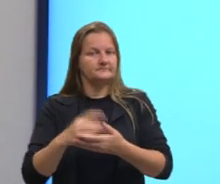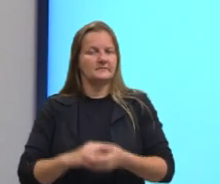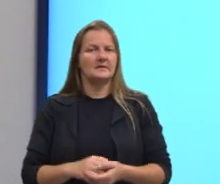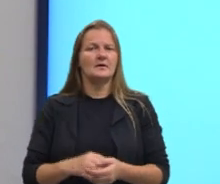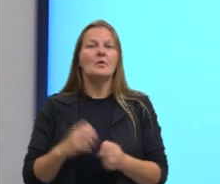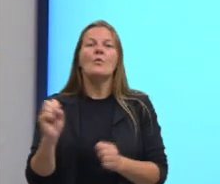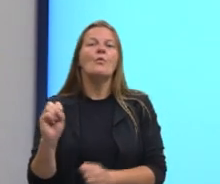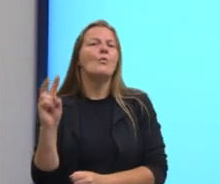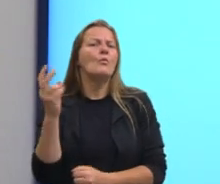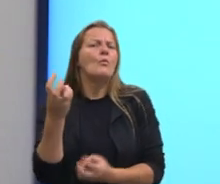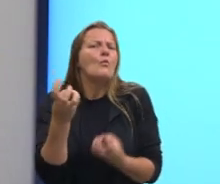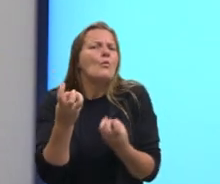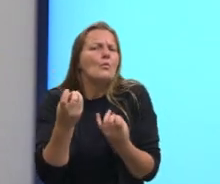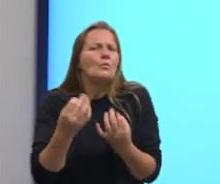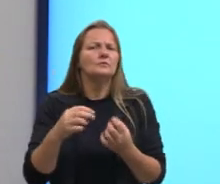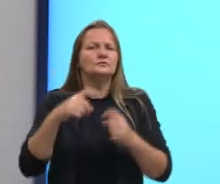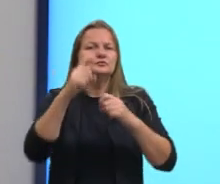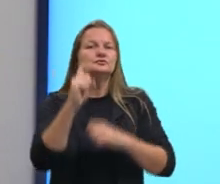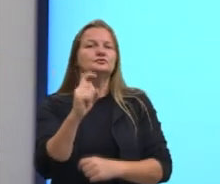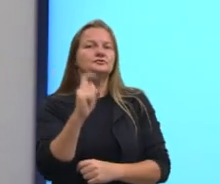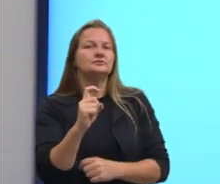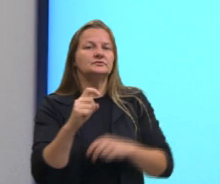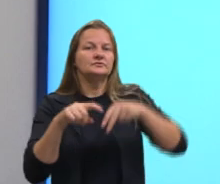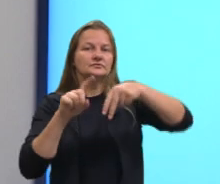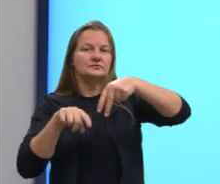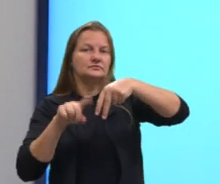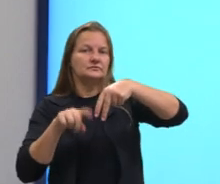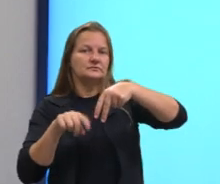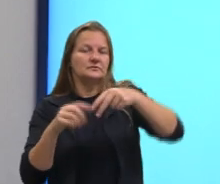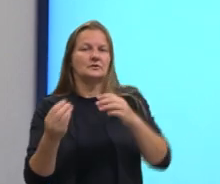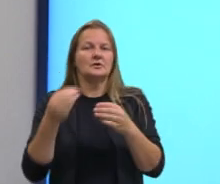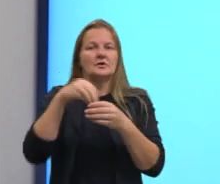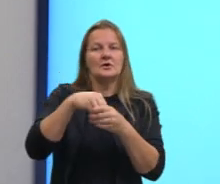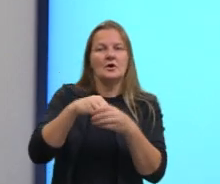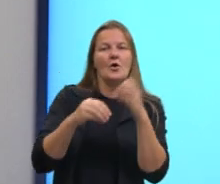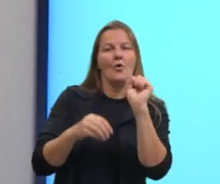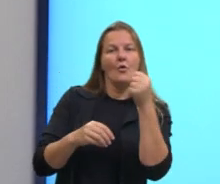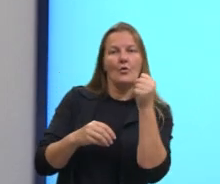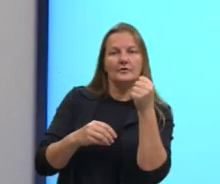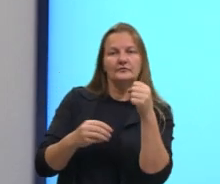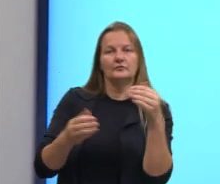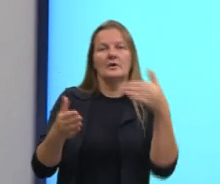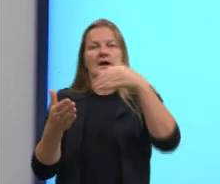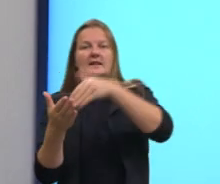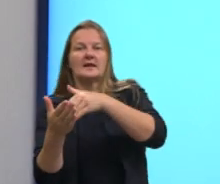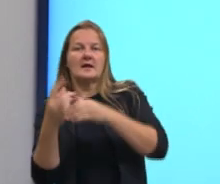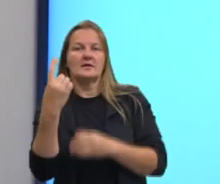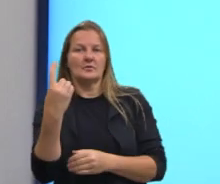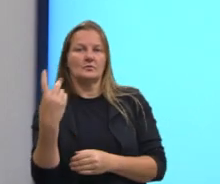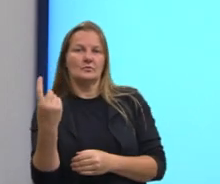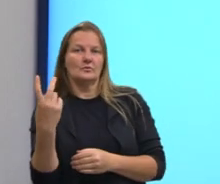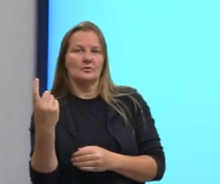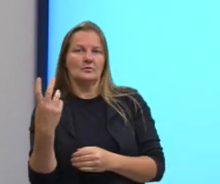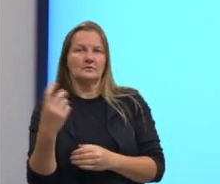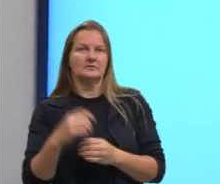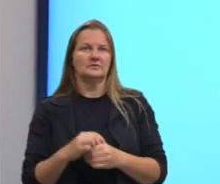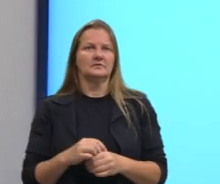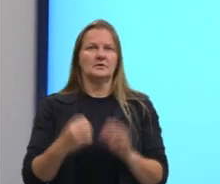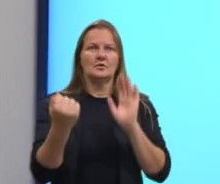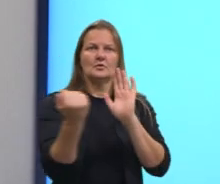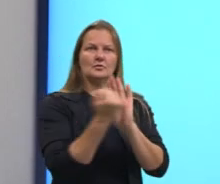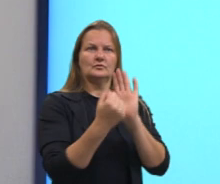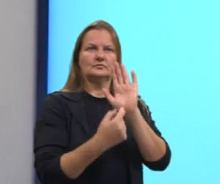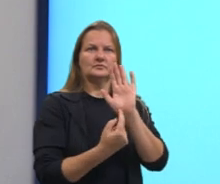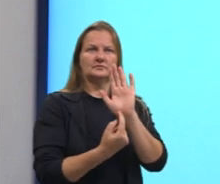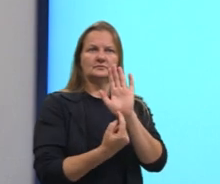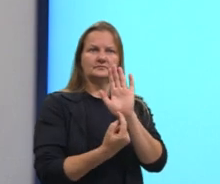que pertence ao conjunto dos naturais estão entre 8 e 12 e esse símbolo aqui onde